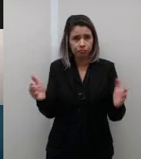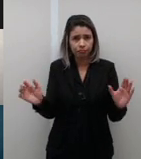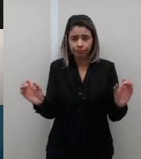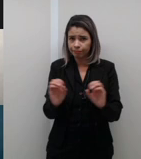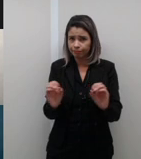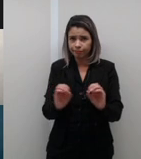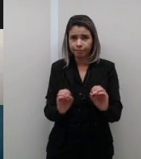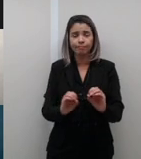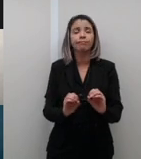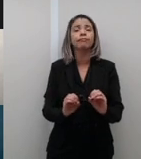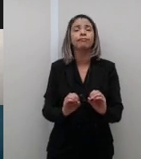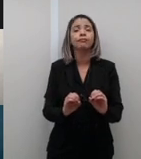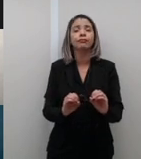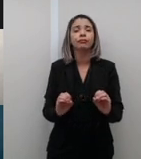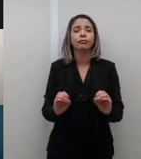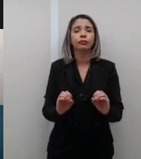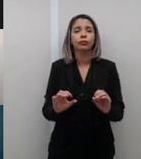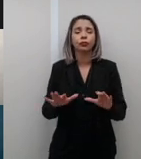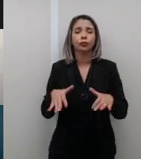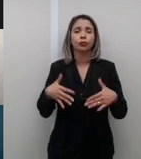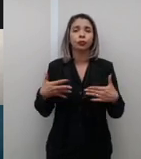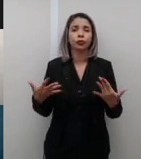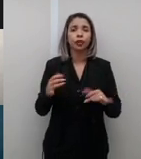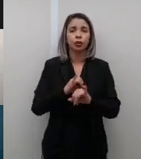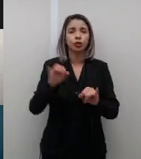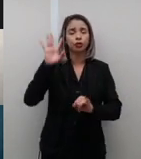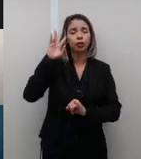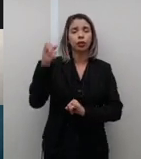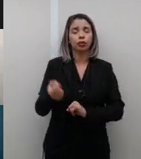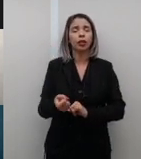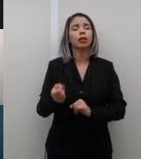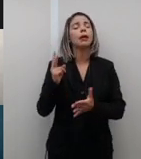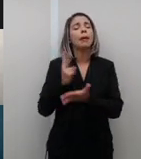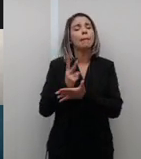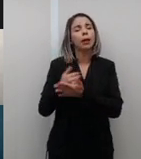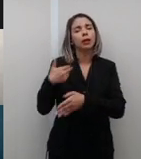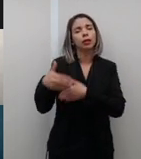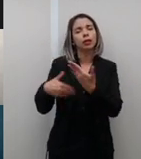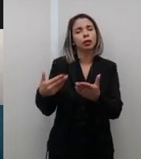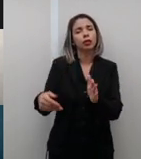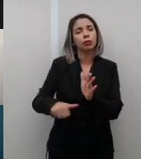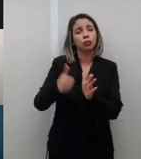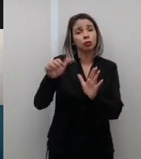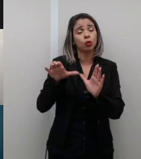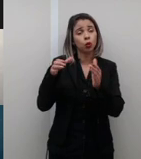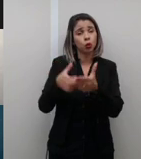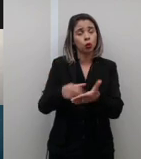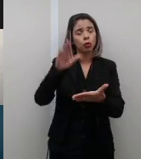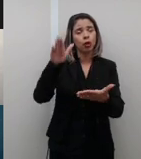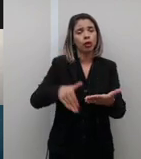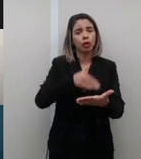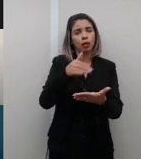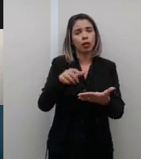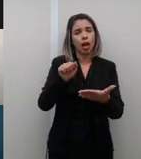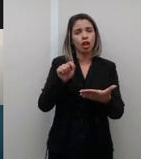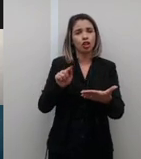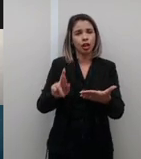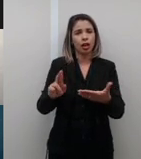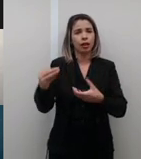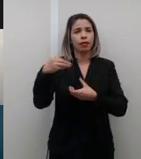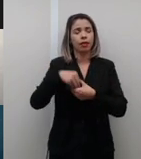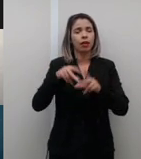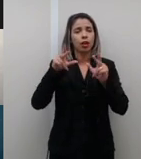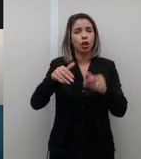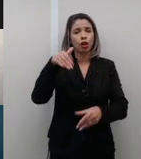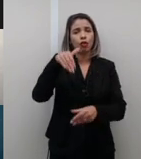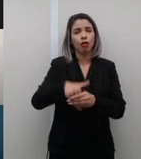Não havendo um destaque, proclamo o resultado. Prosseguindo o julgamento, a primeira turma, por unanimidade, negou o provimento ao agravo interno nos termos do voto do senhor ministro